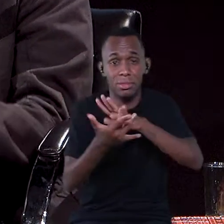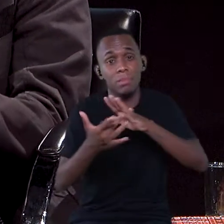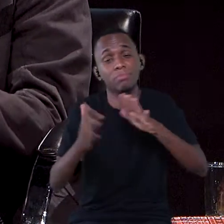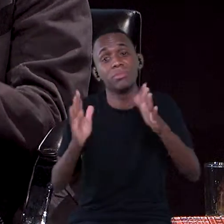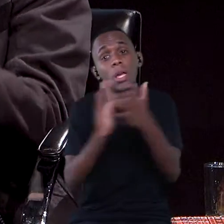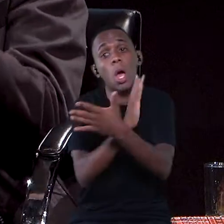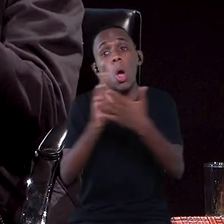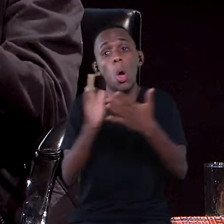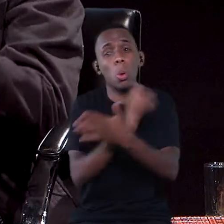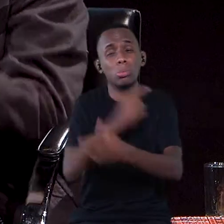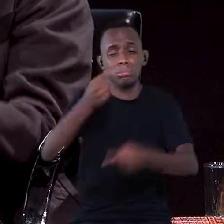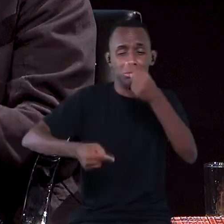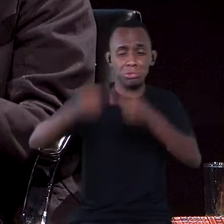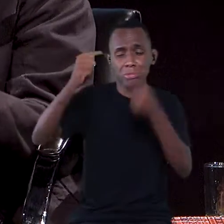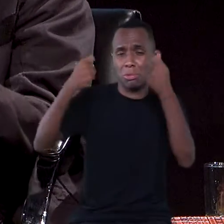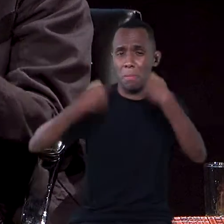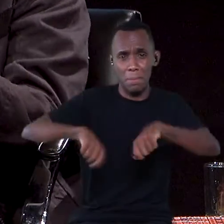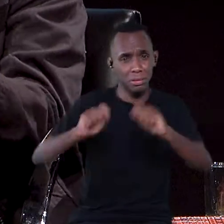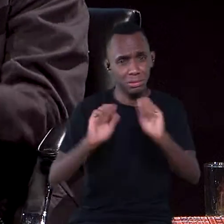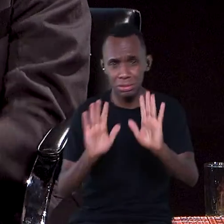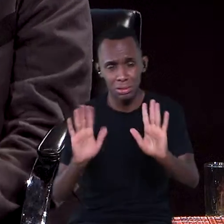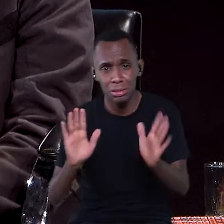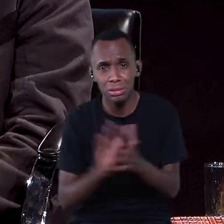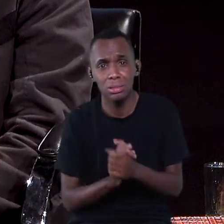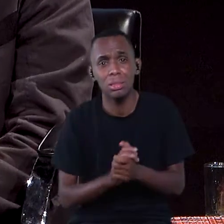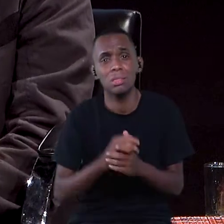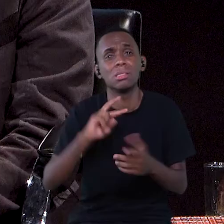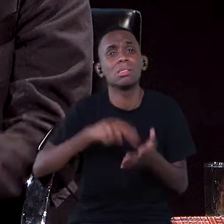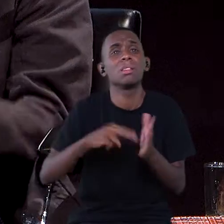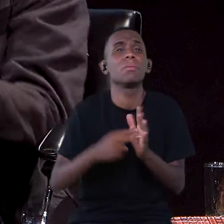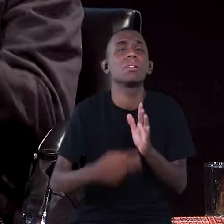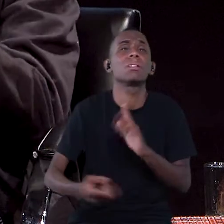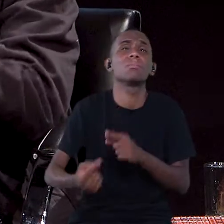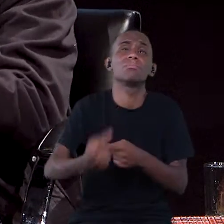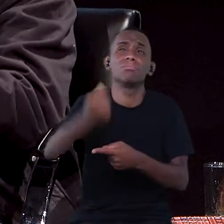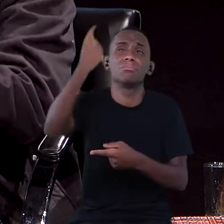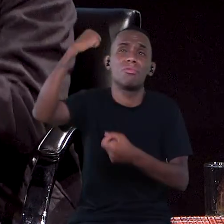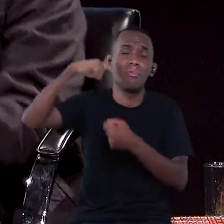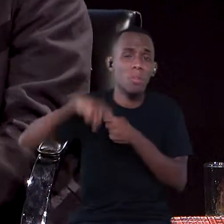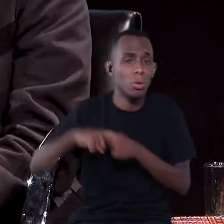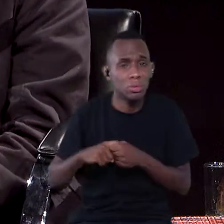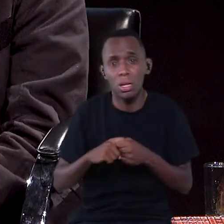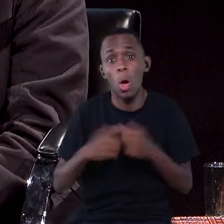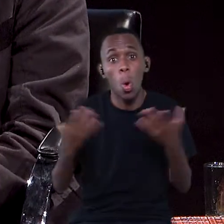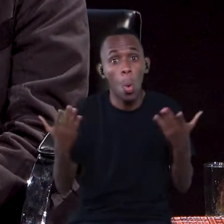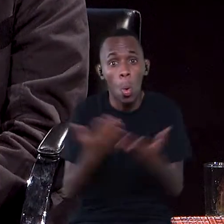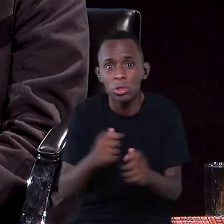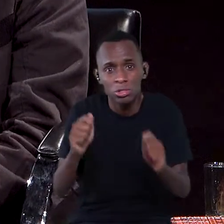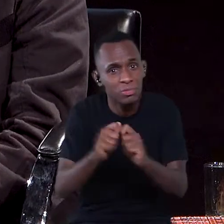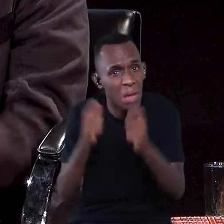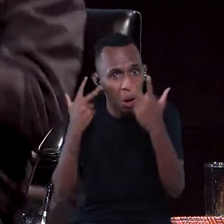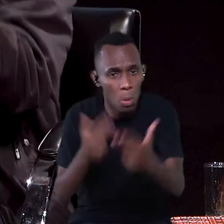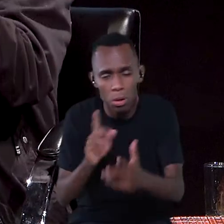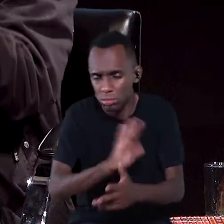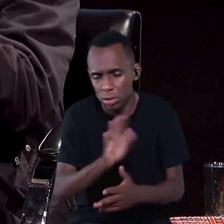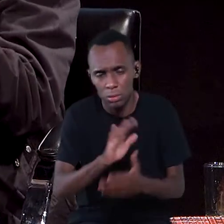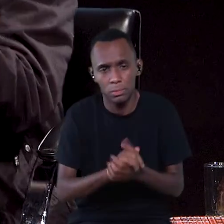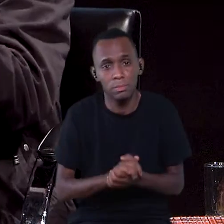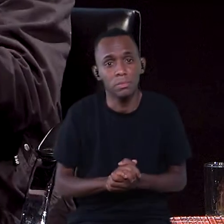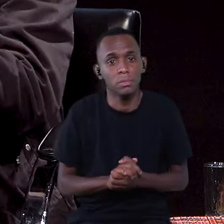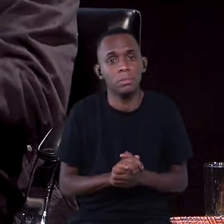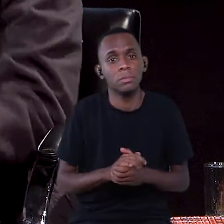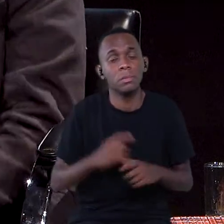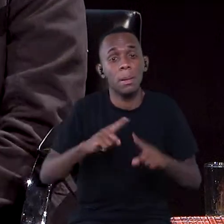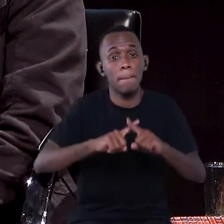é uma discussão desnecessária, é um retrocesso, o que se faz hoje não é mais o regionalismo, mas,